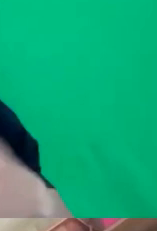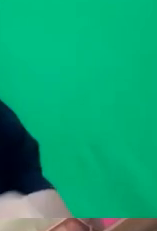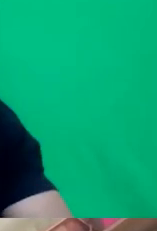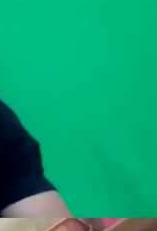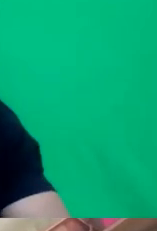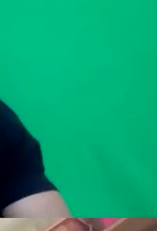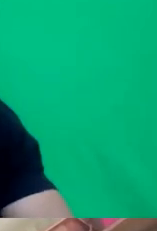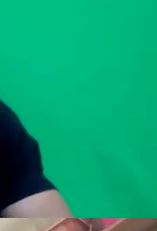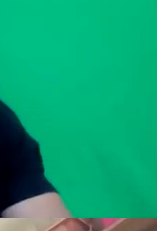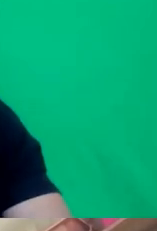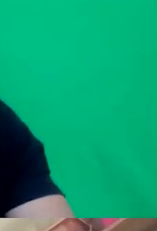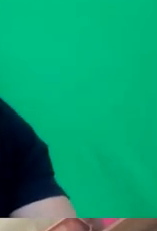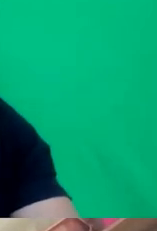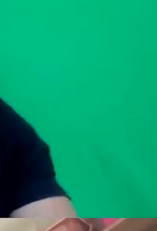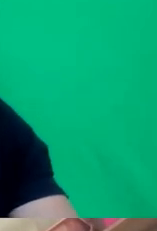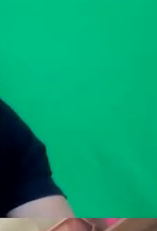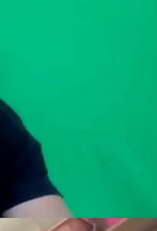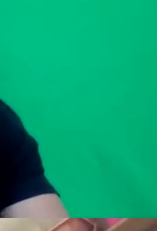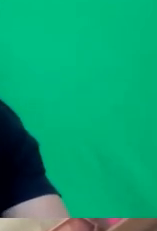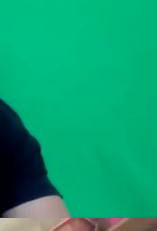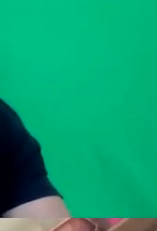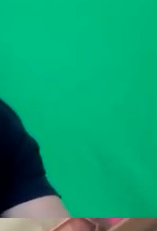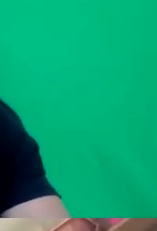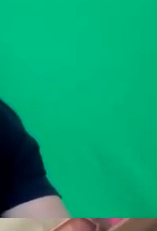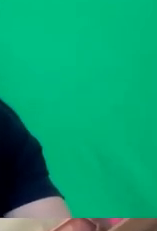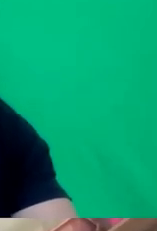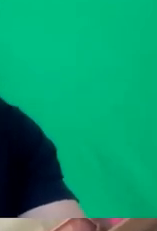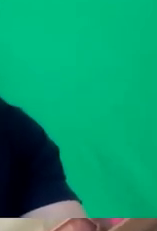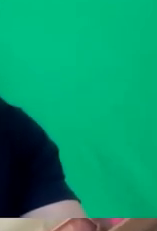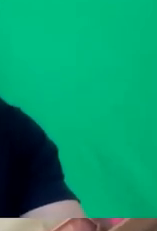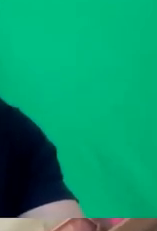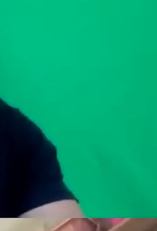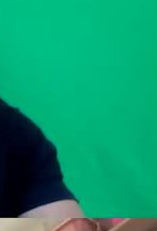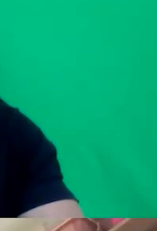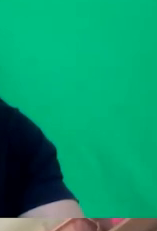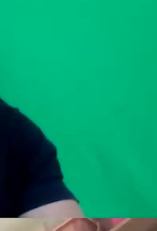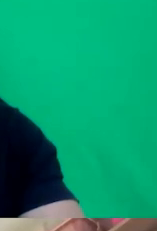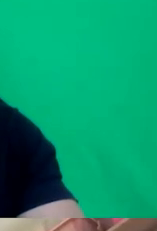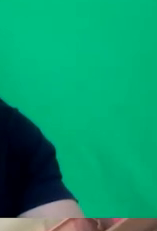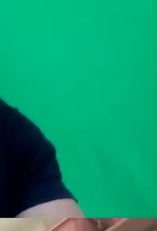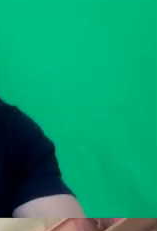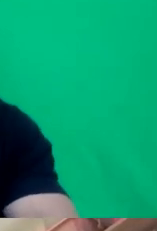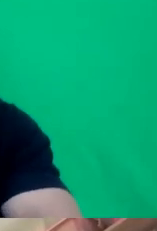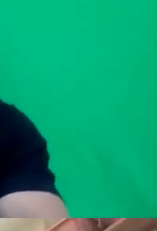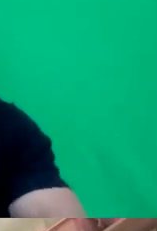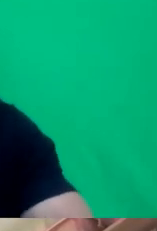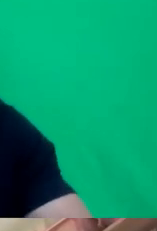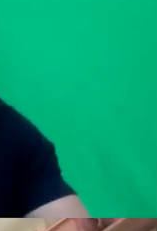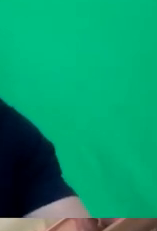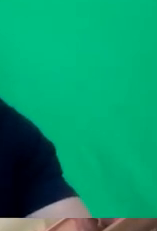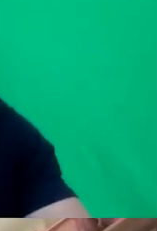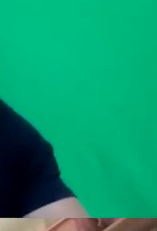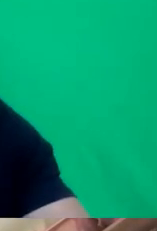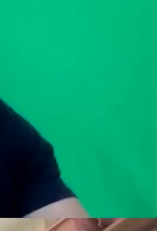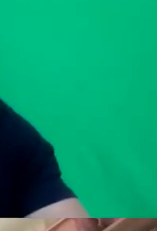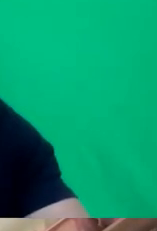Na minha visão, eu me recuso a cair nessa armadilha do Dom Casmurro, de Machado de Assis,